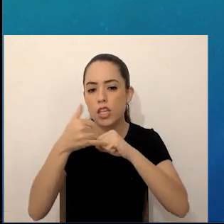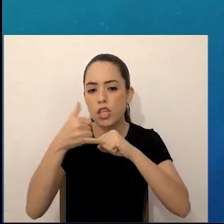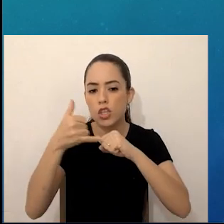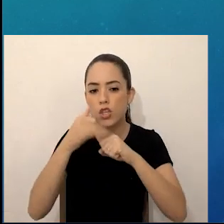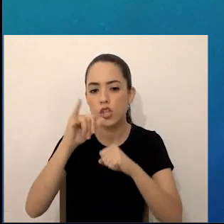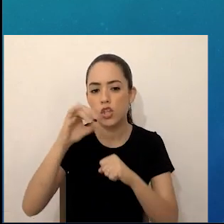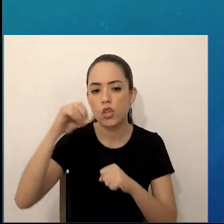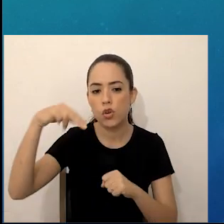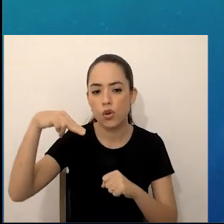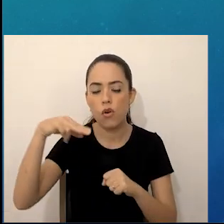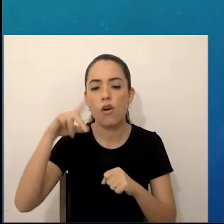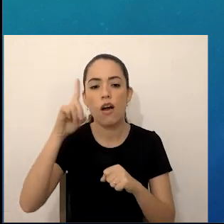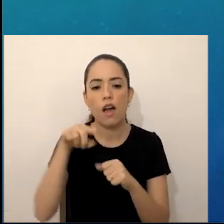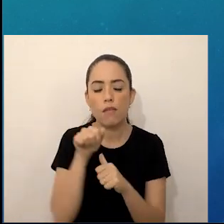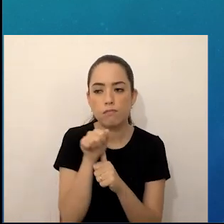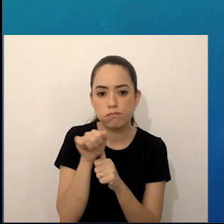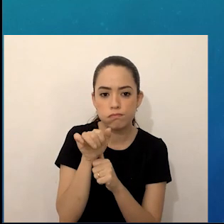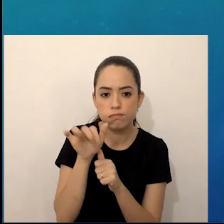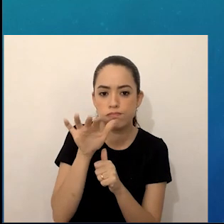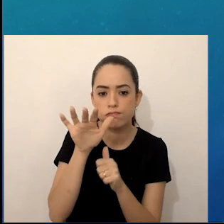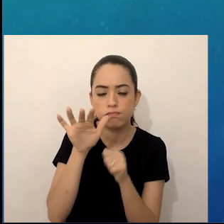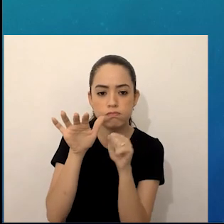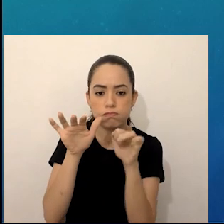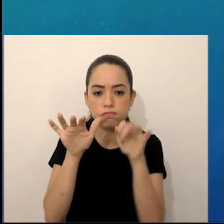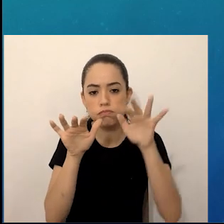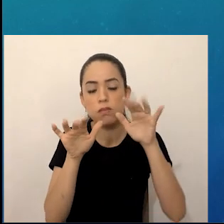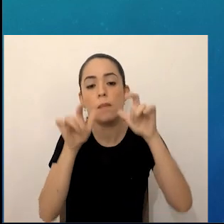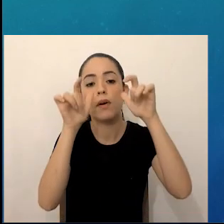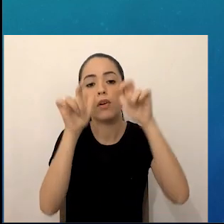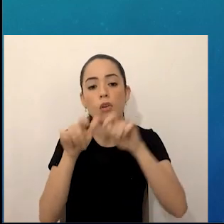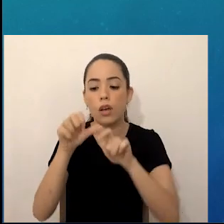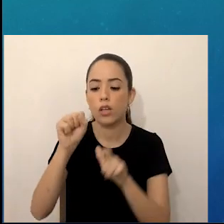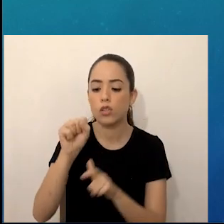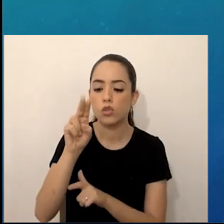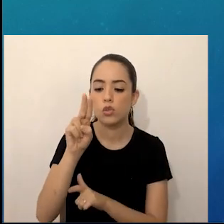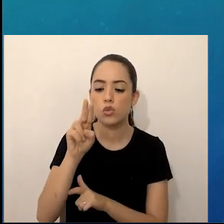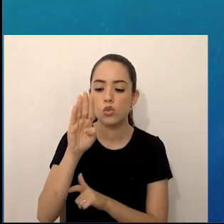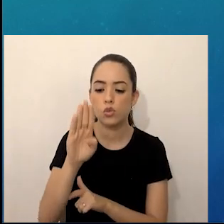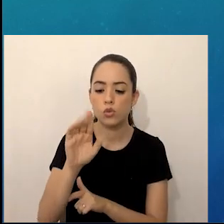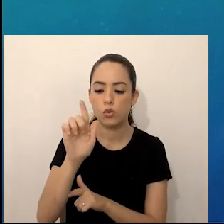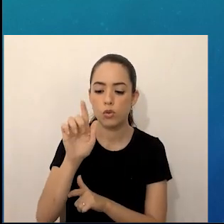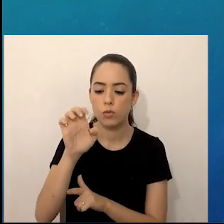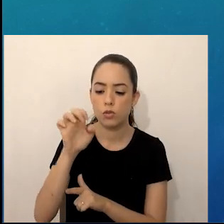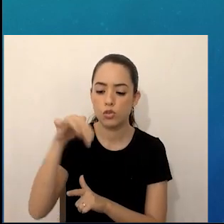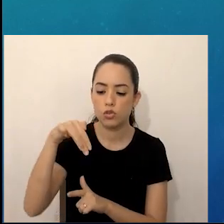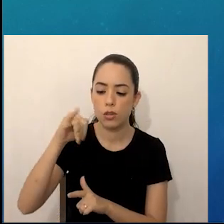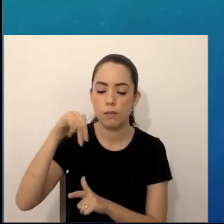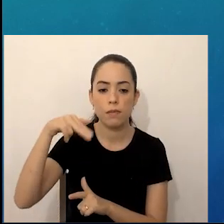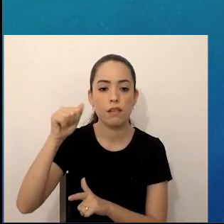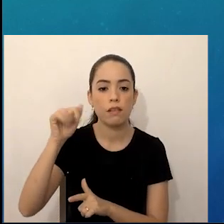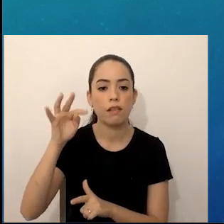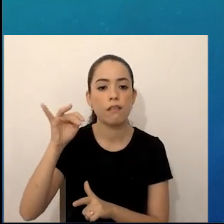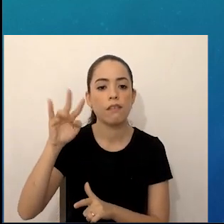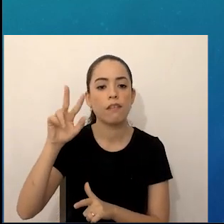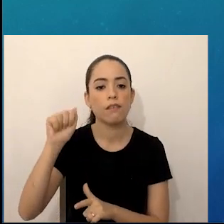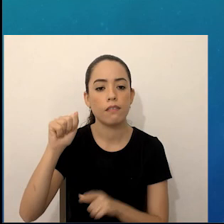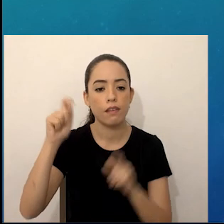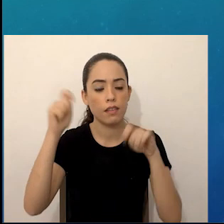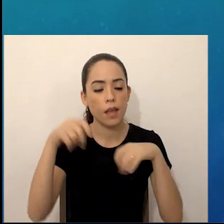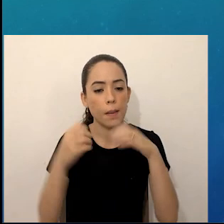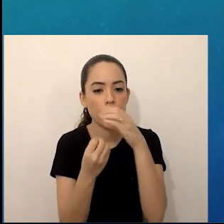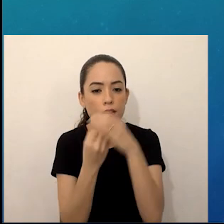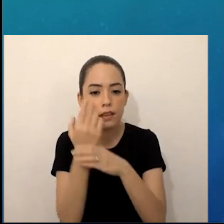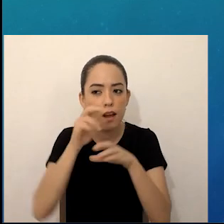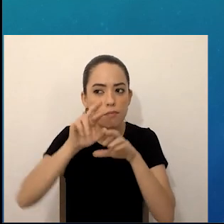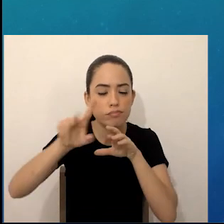Água e íons são transportados para a cavidade subgerminativa, criando